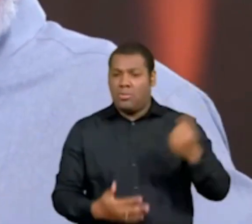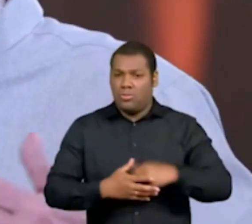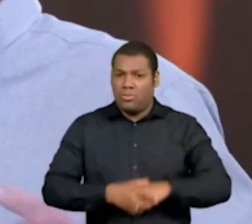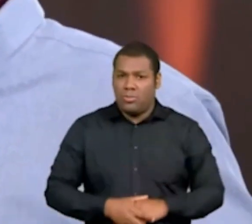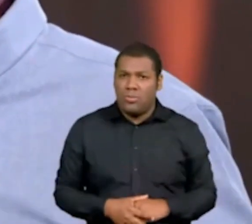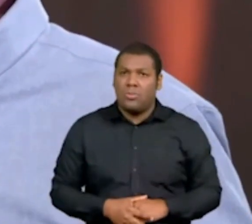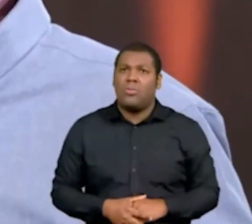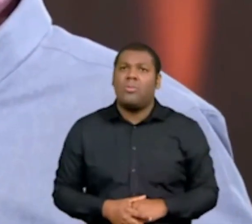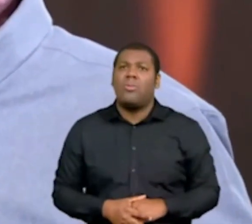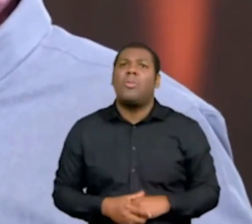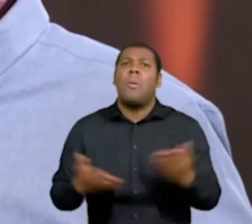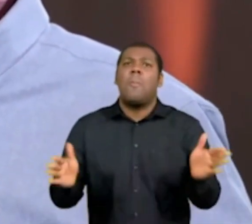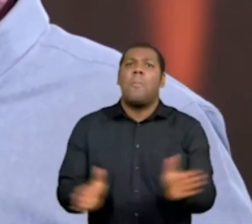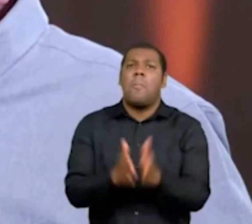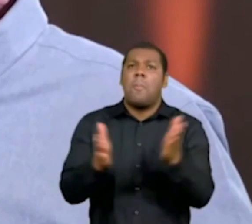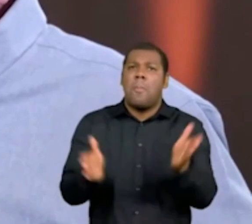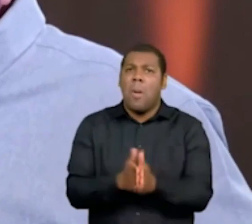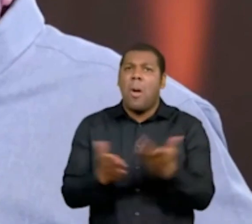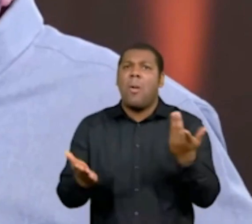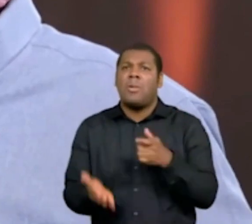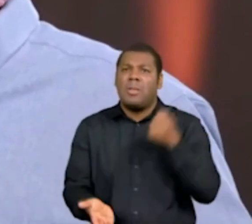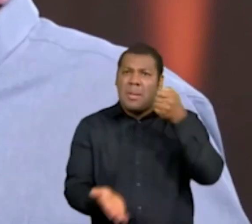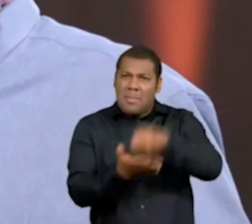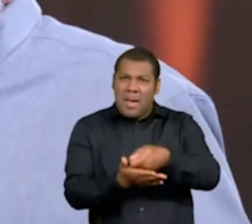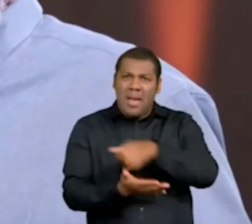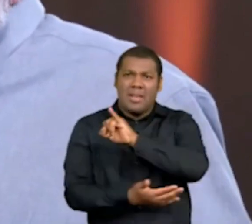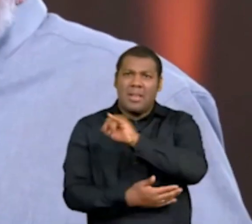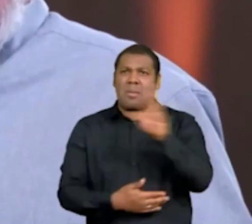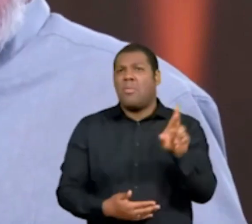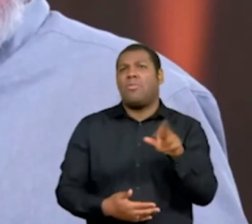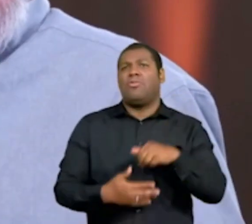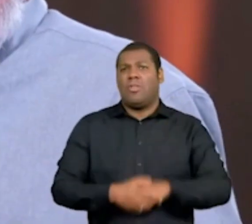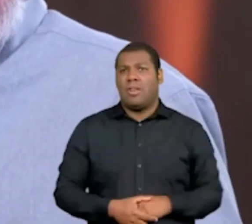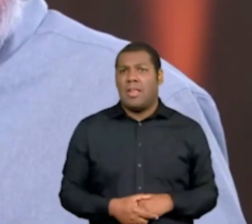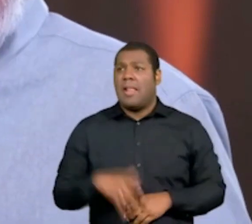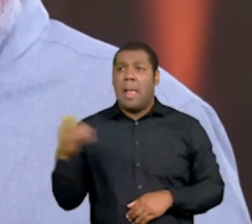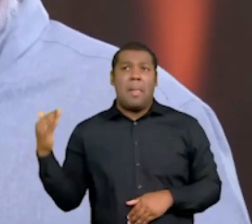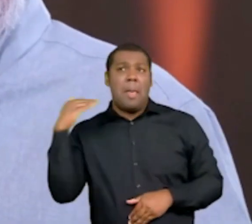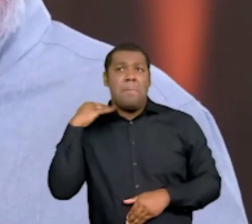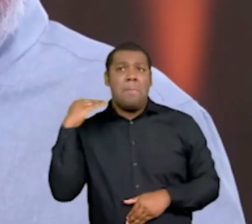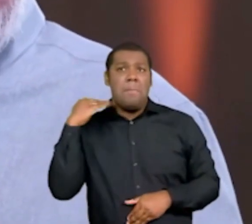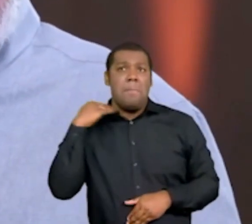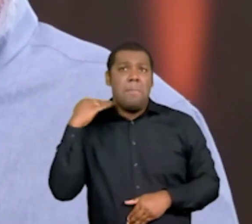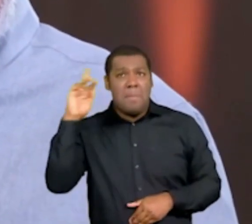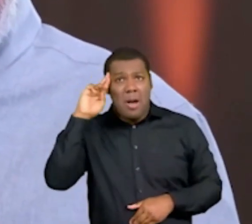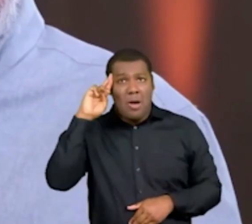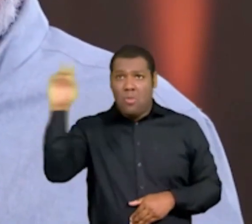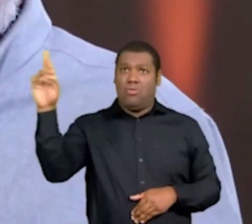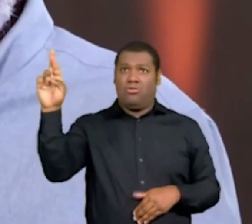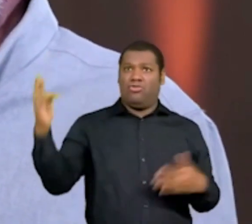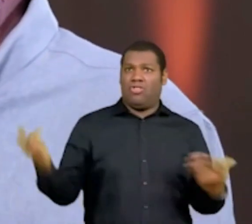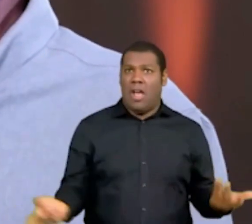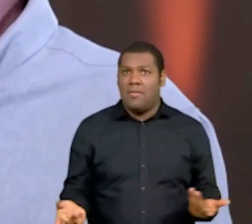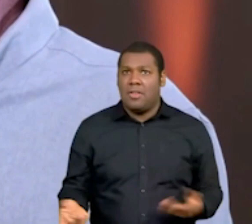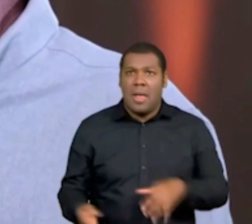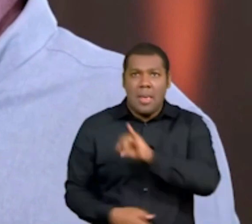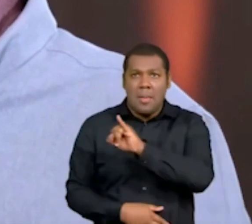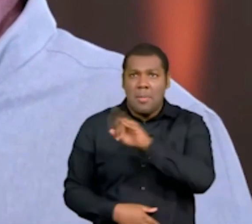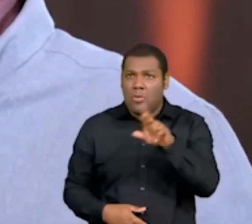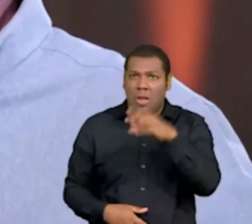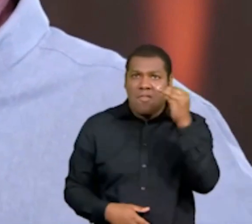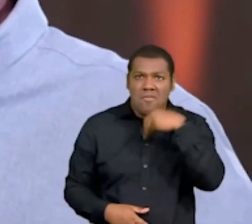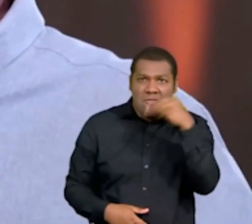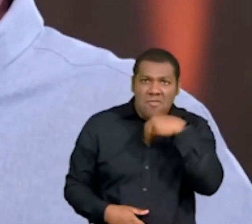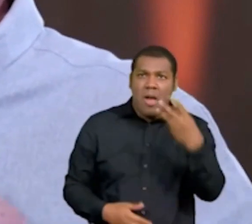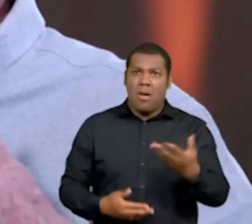de renda do que o dono do banco. Porque já sai no contra-cheque ali, o cara não tem nem... Porque só desconta mesmo de quem vive de